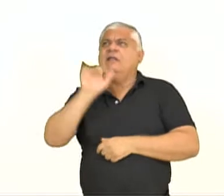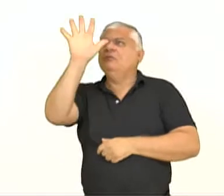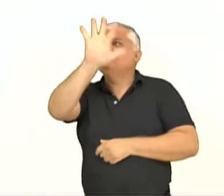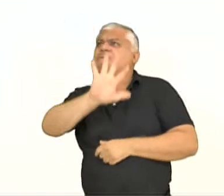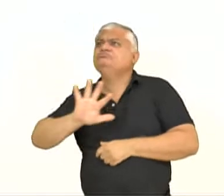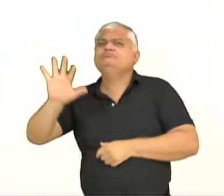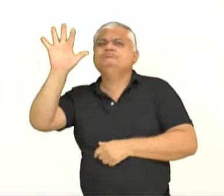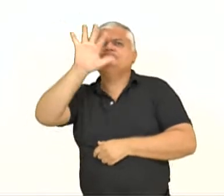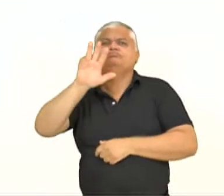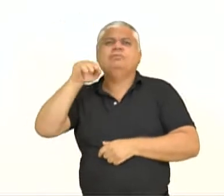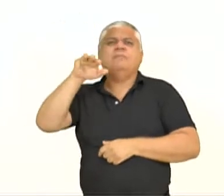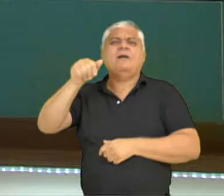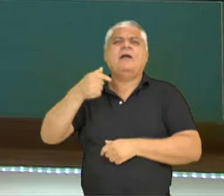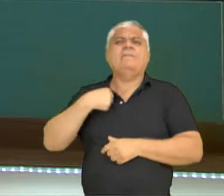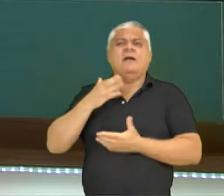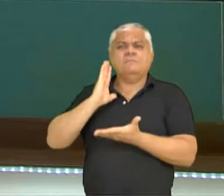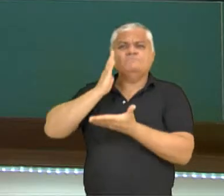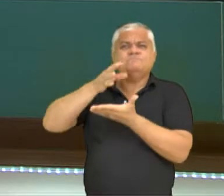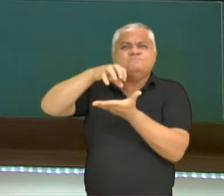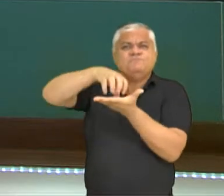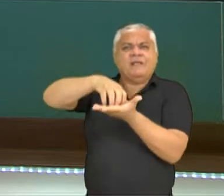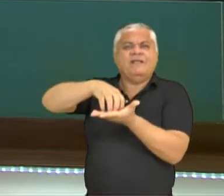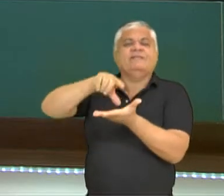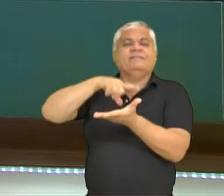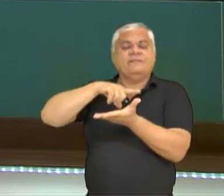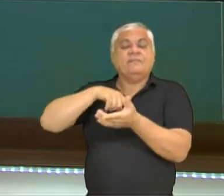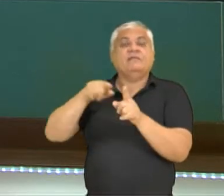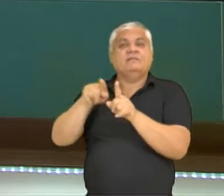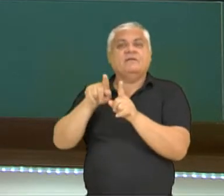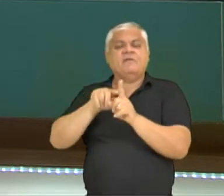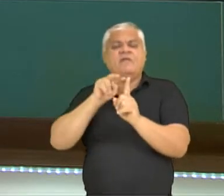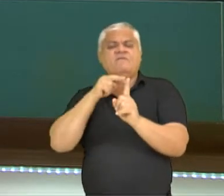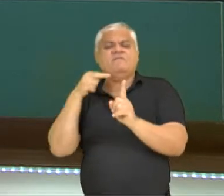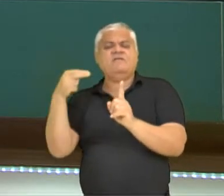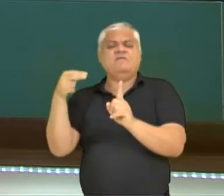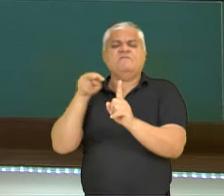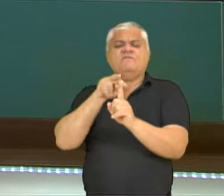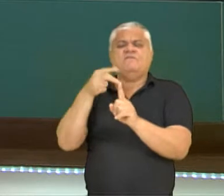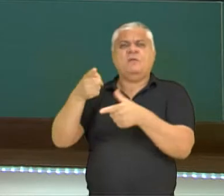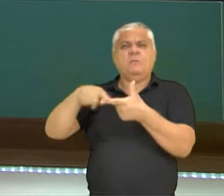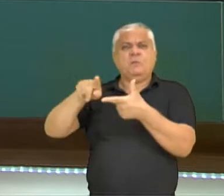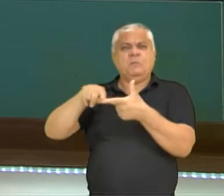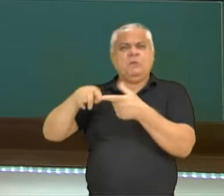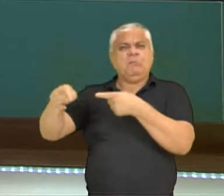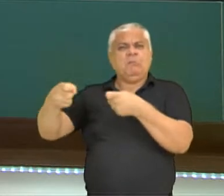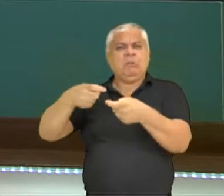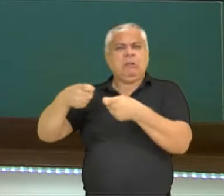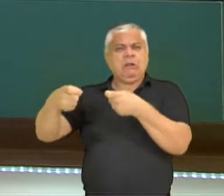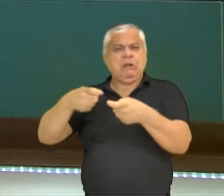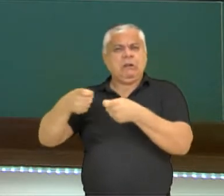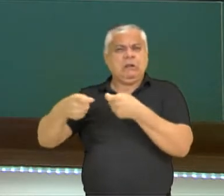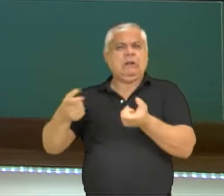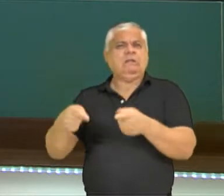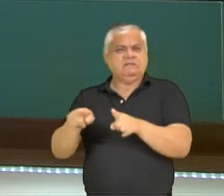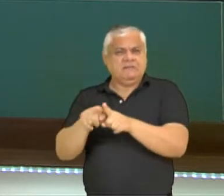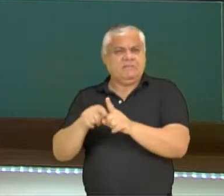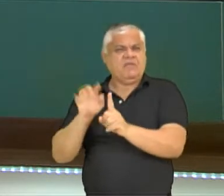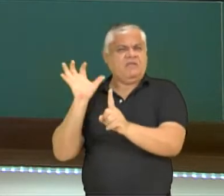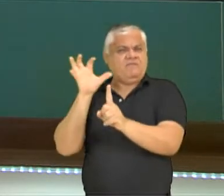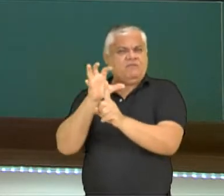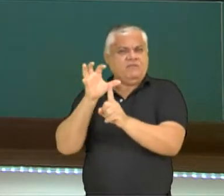iraquiana como centro dessa disputa, além de dar uma olhada sobre conflitos inerentes a essa sistemática, bem como a